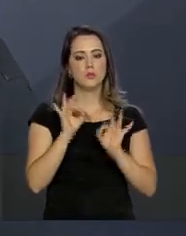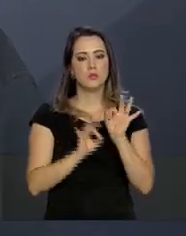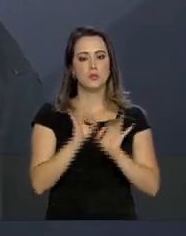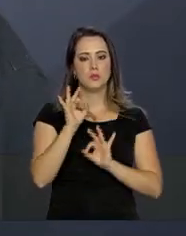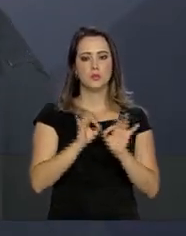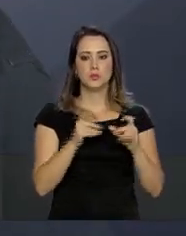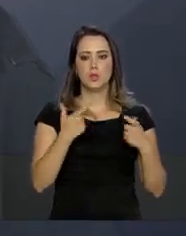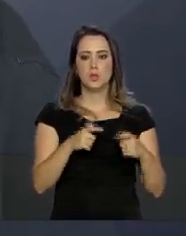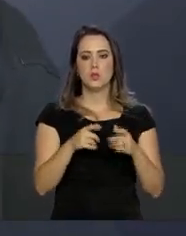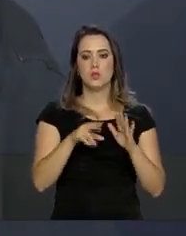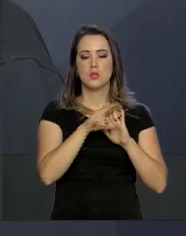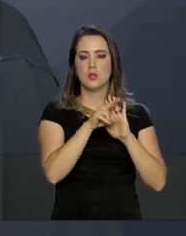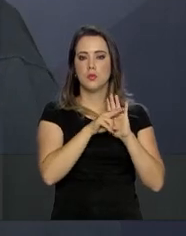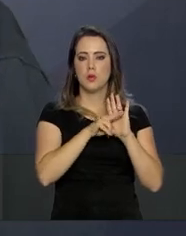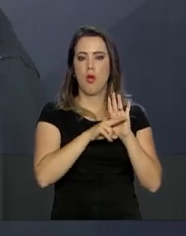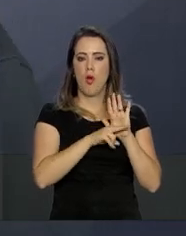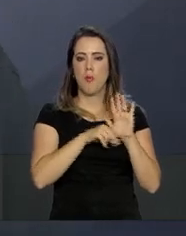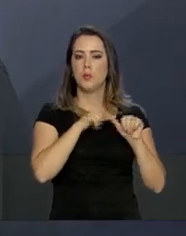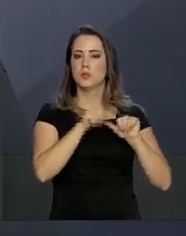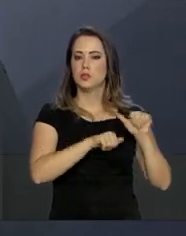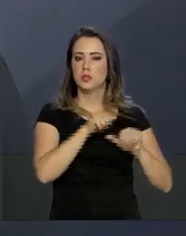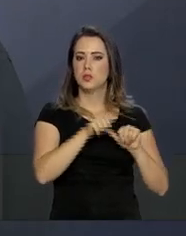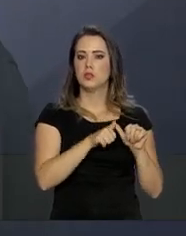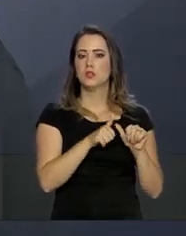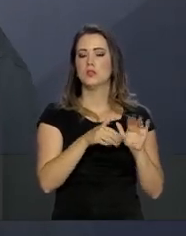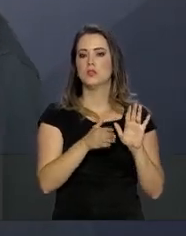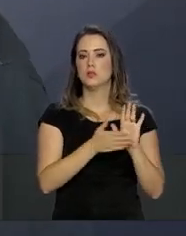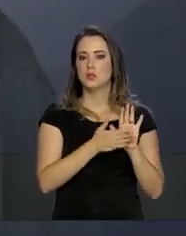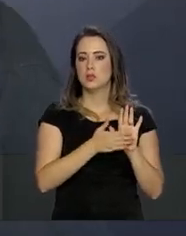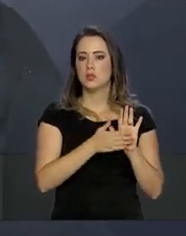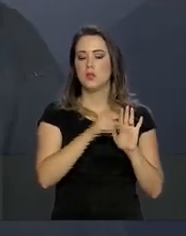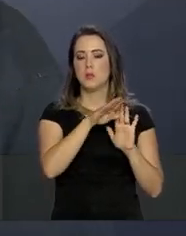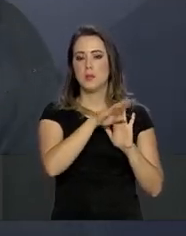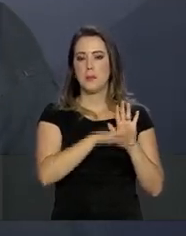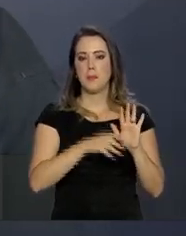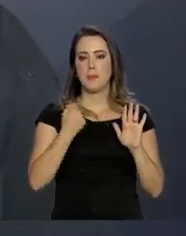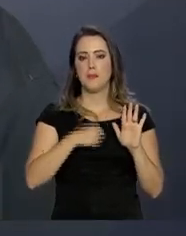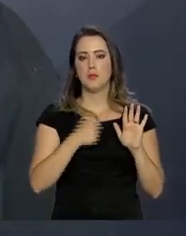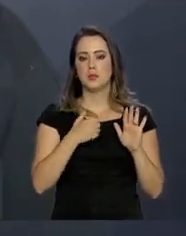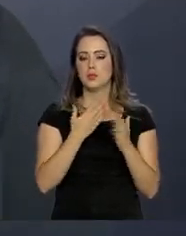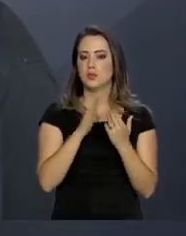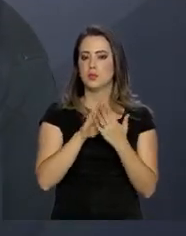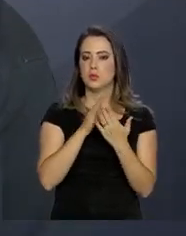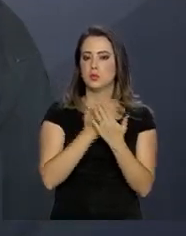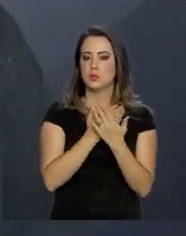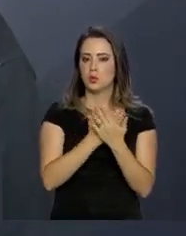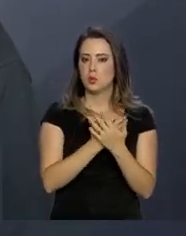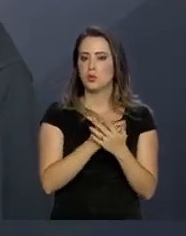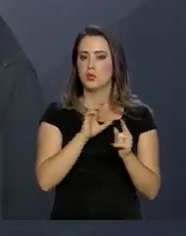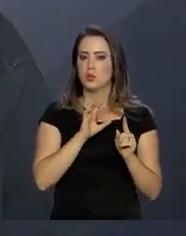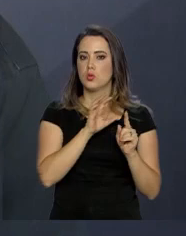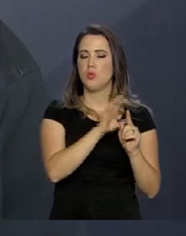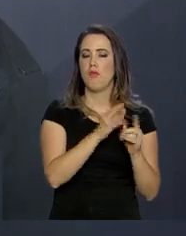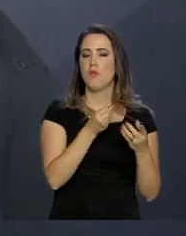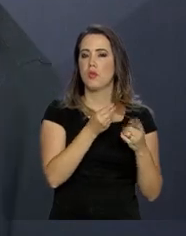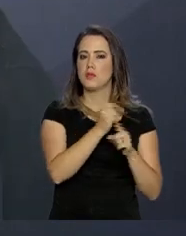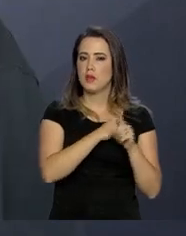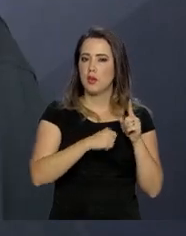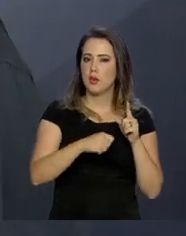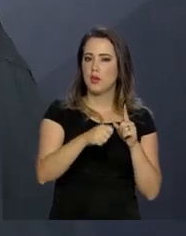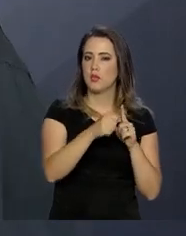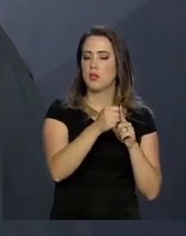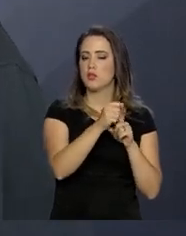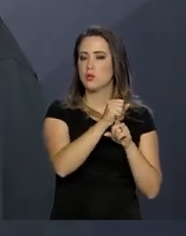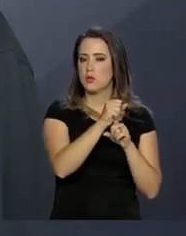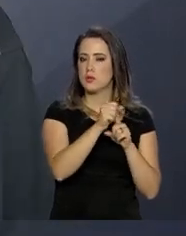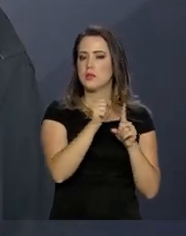este programa e consideramos que estava na hora de termos um estudo de impacto econômico e social desse programa para que nós